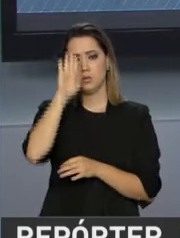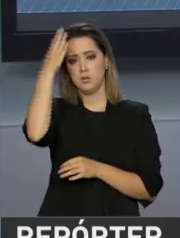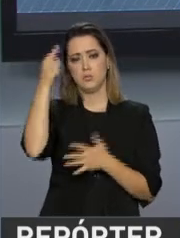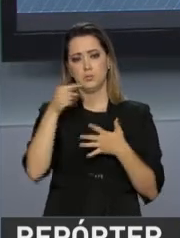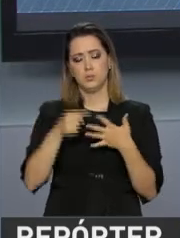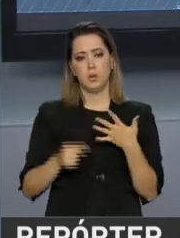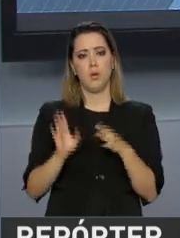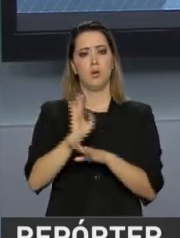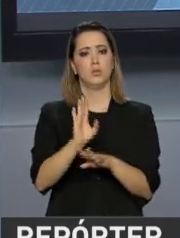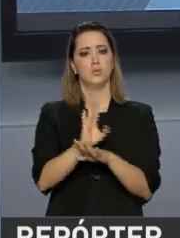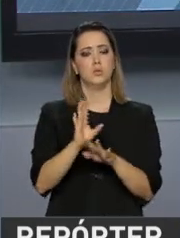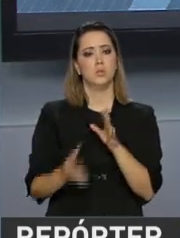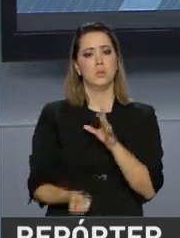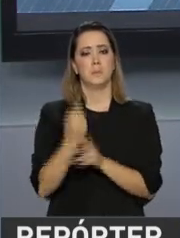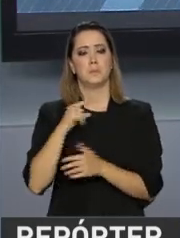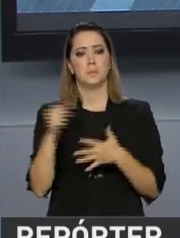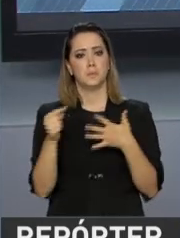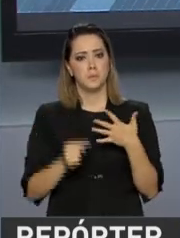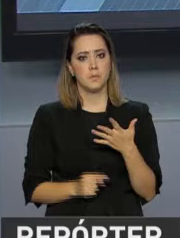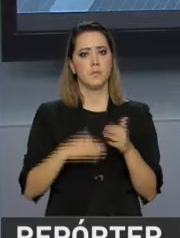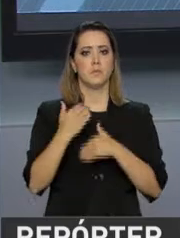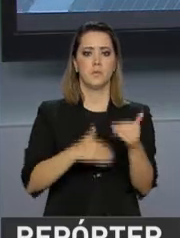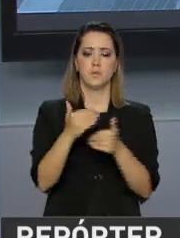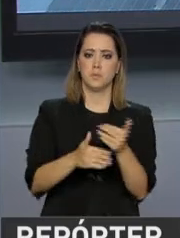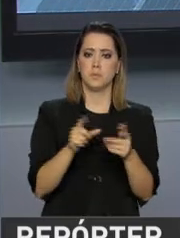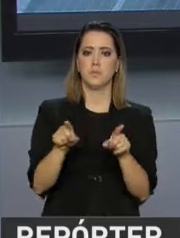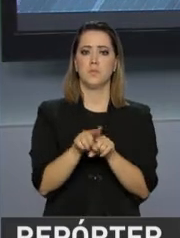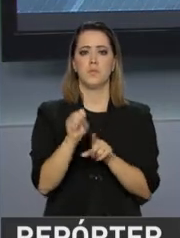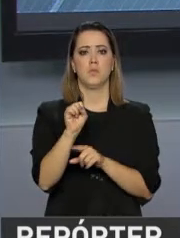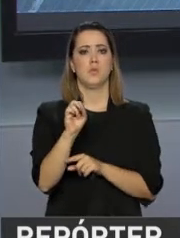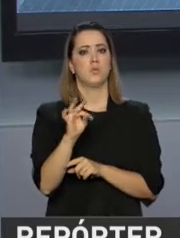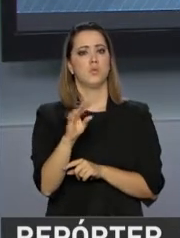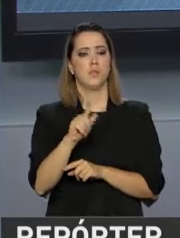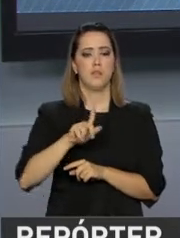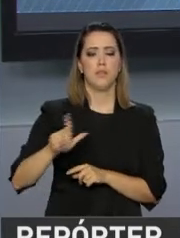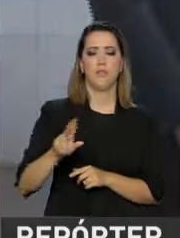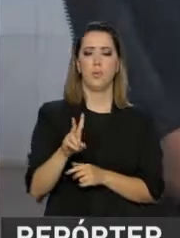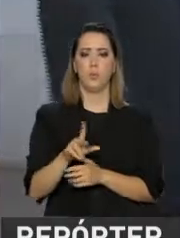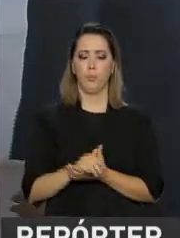está o apoio à implantação dos objetivos do desenvolvimento sustentável